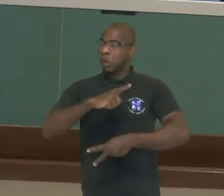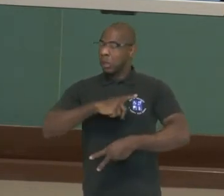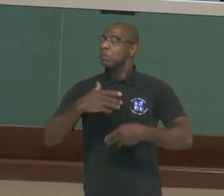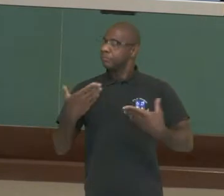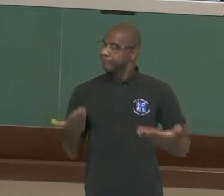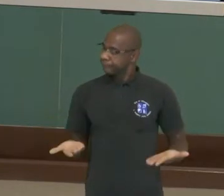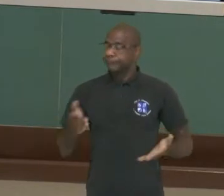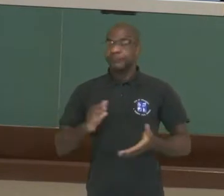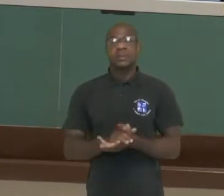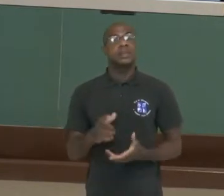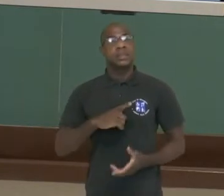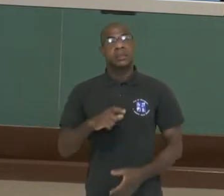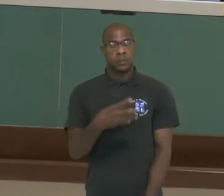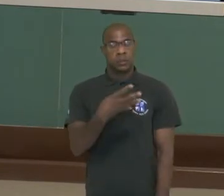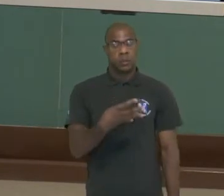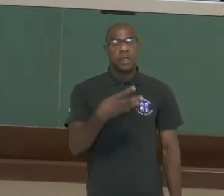assim